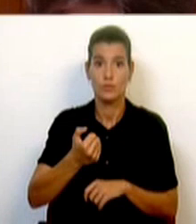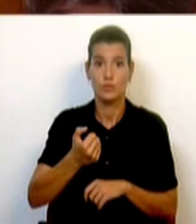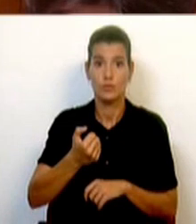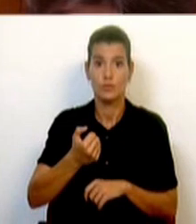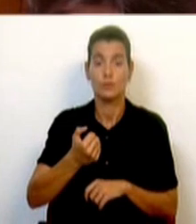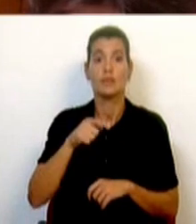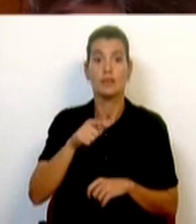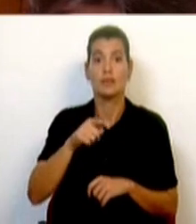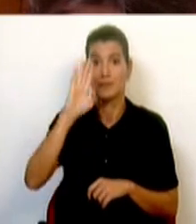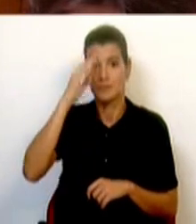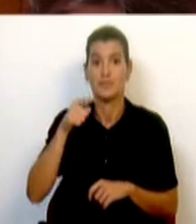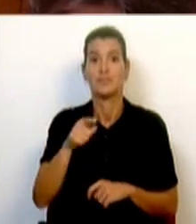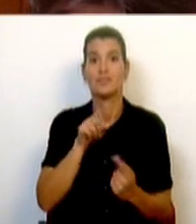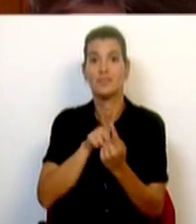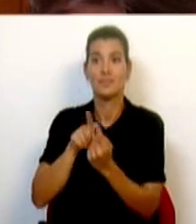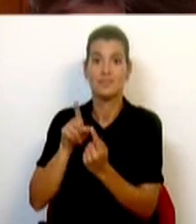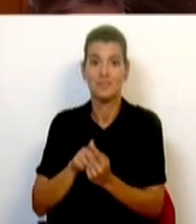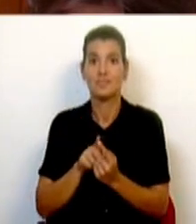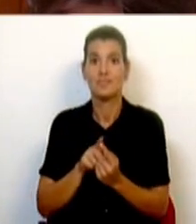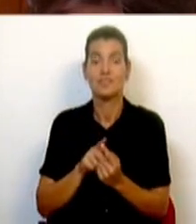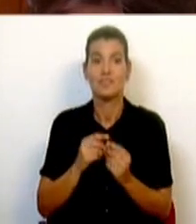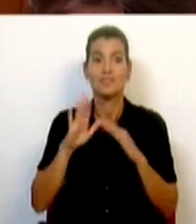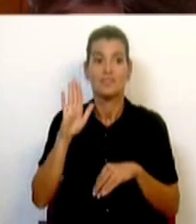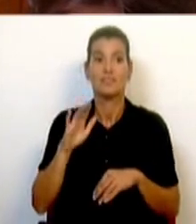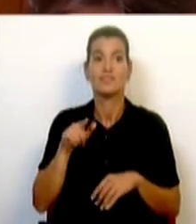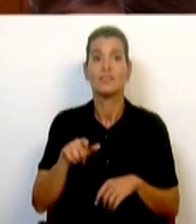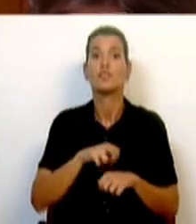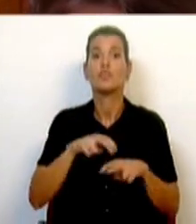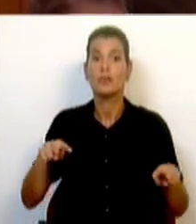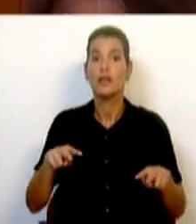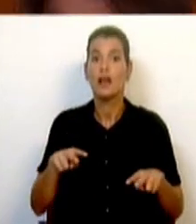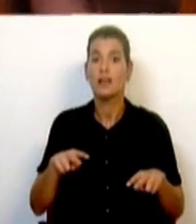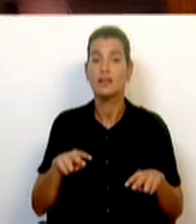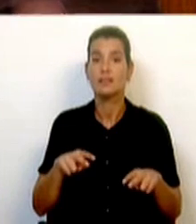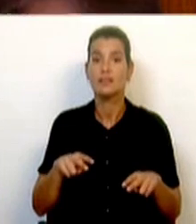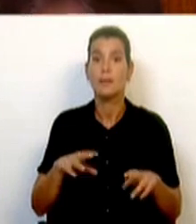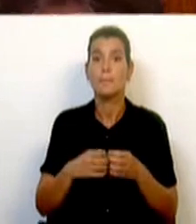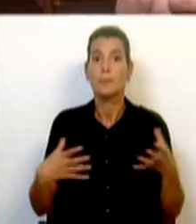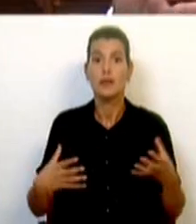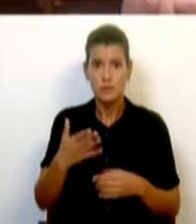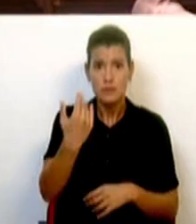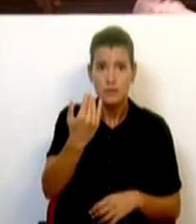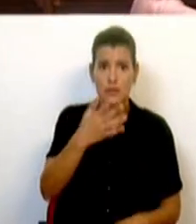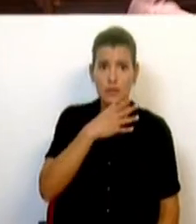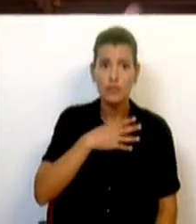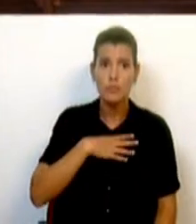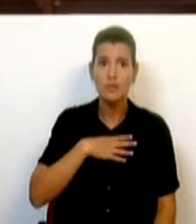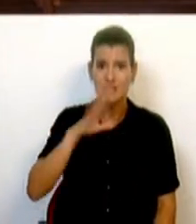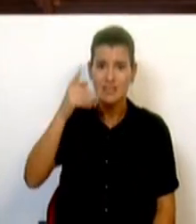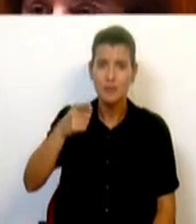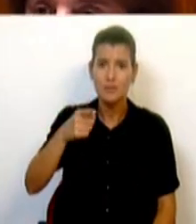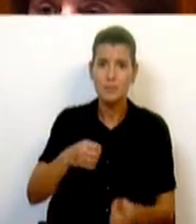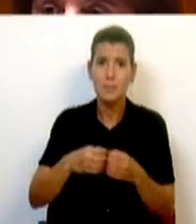sabe quantas consultas a mais temos no sistema hospitalar? Não, diga lá, Sr. Deputado, sabe? Temos